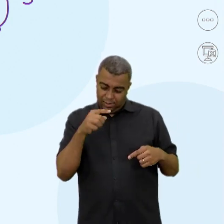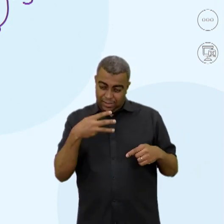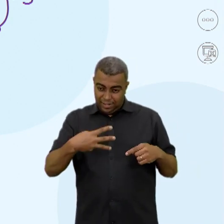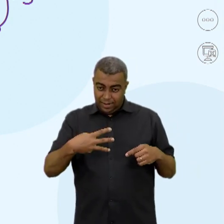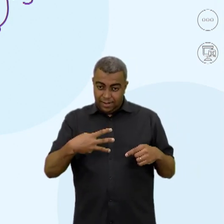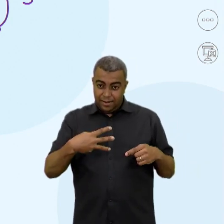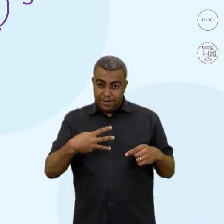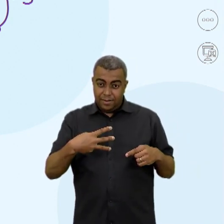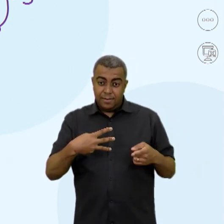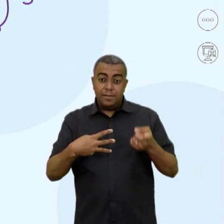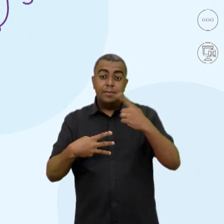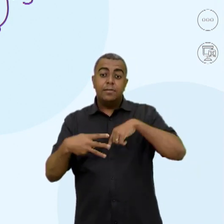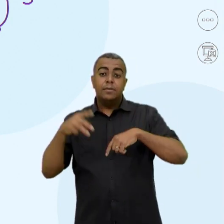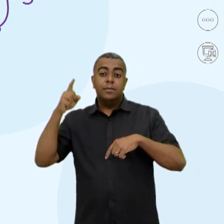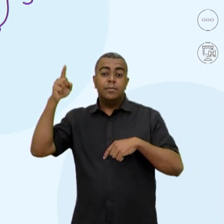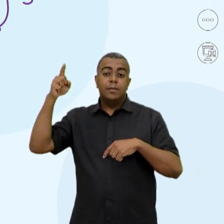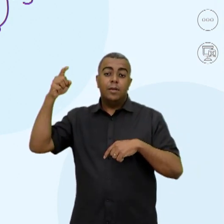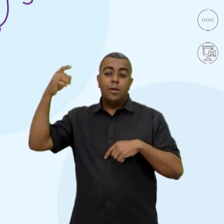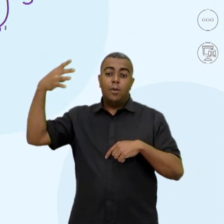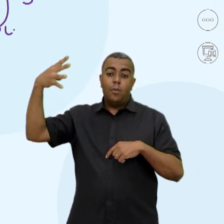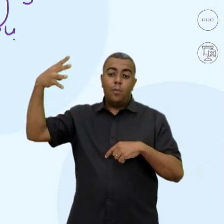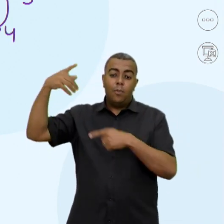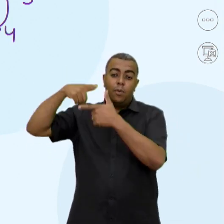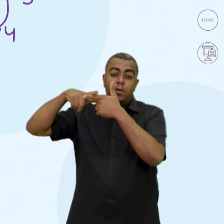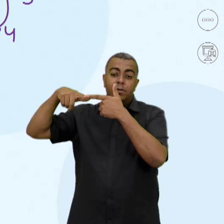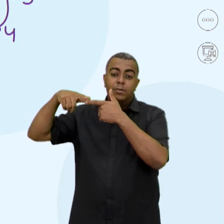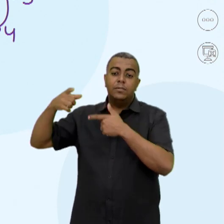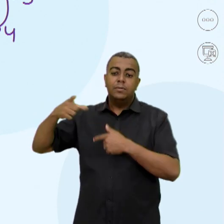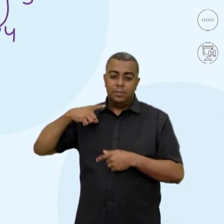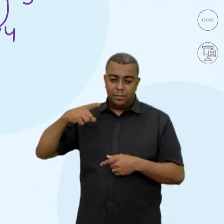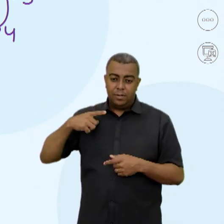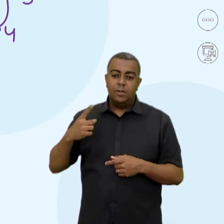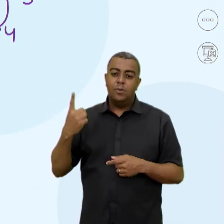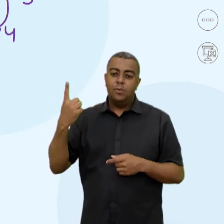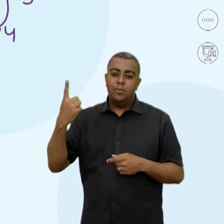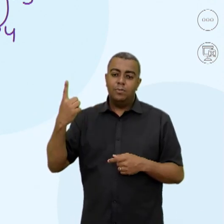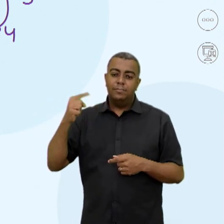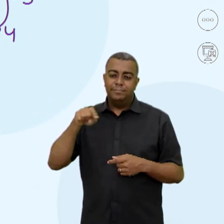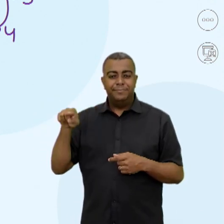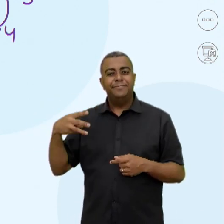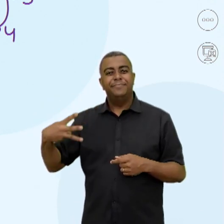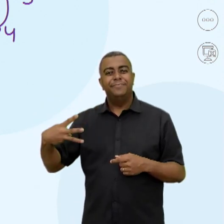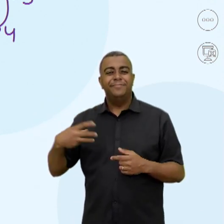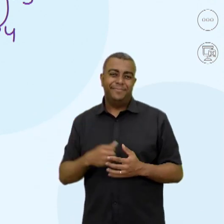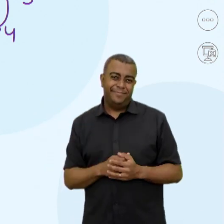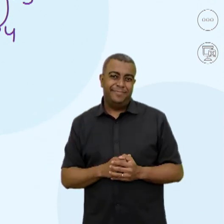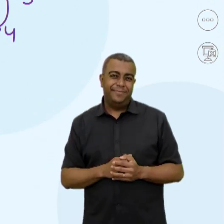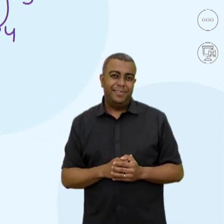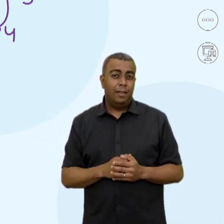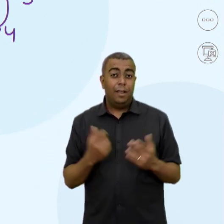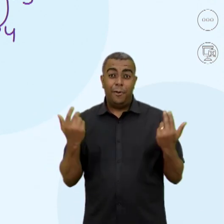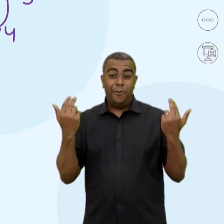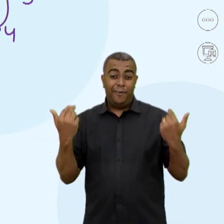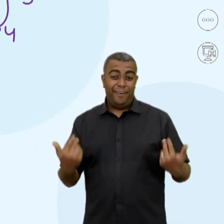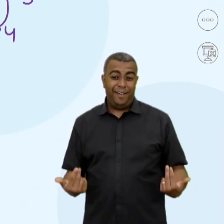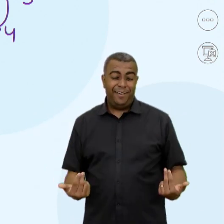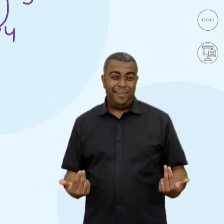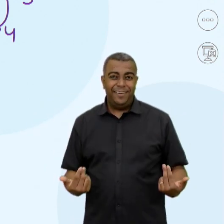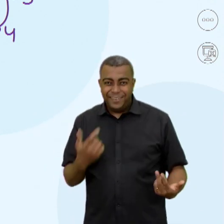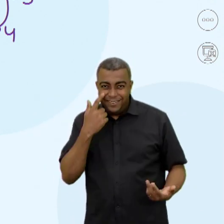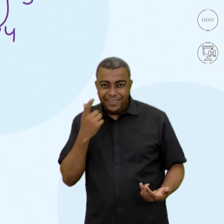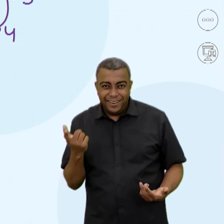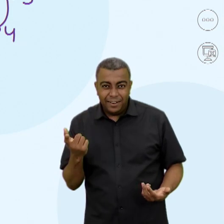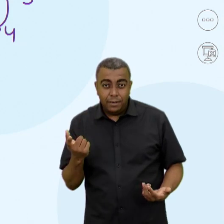né? E se você dividir em cima e embaixo por 4 aqui, você também vai ter 1/3. Ou seja, da maneira que foi